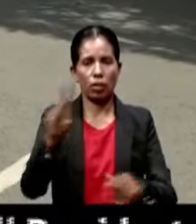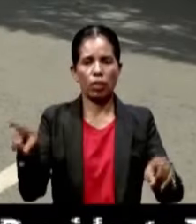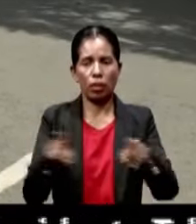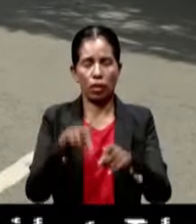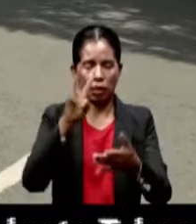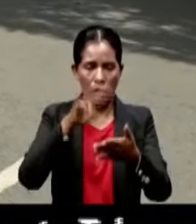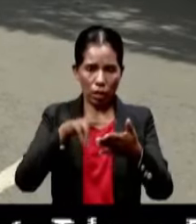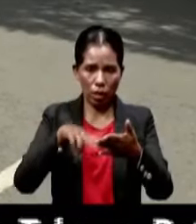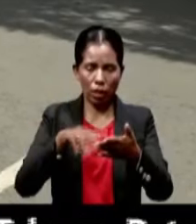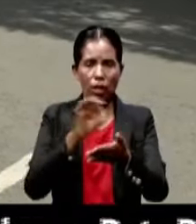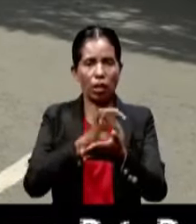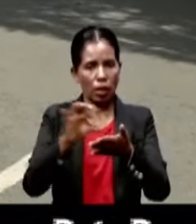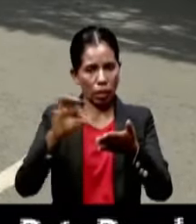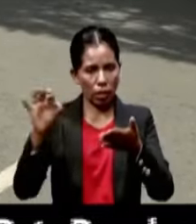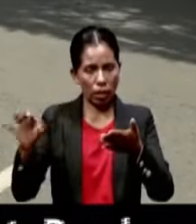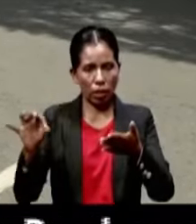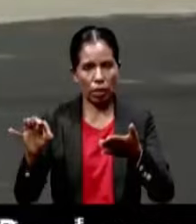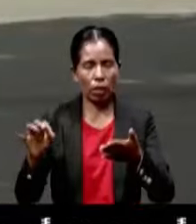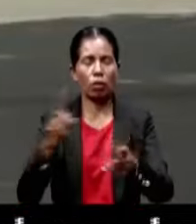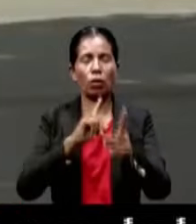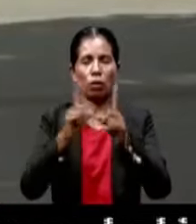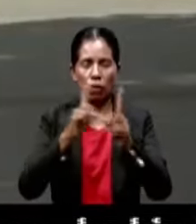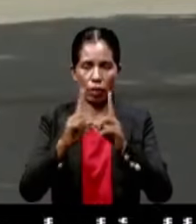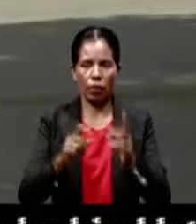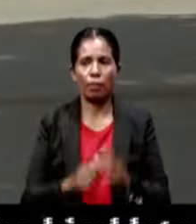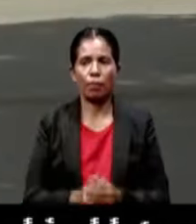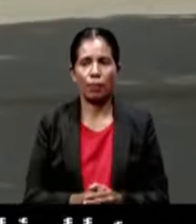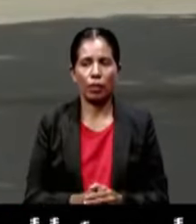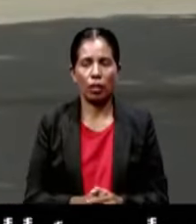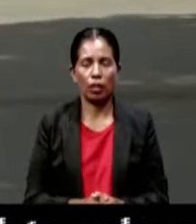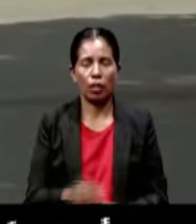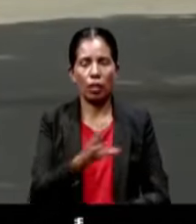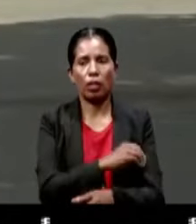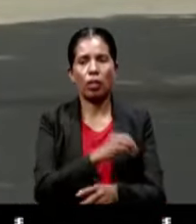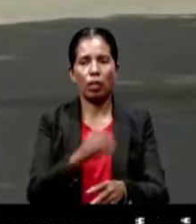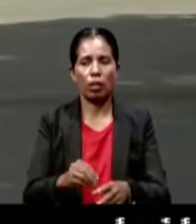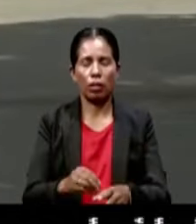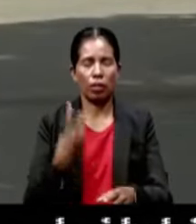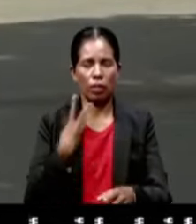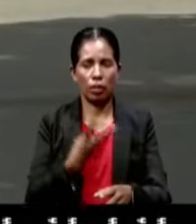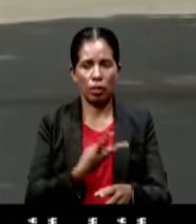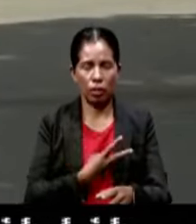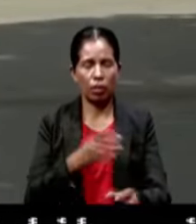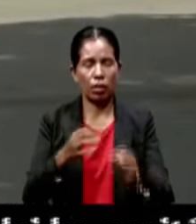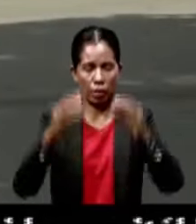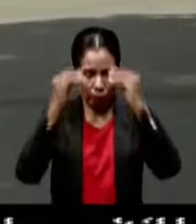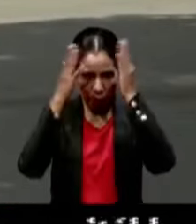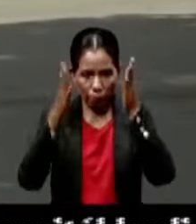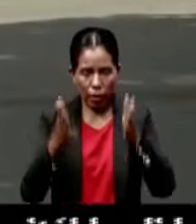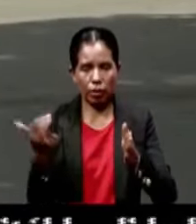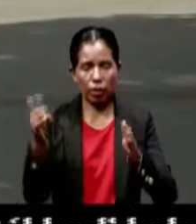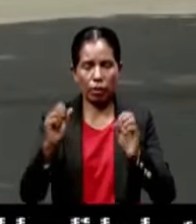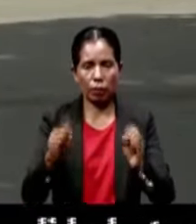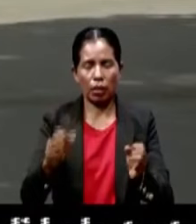le hakerek rona no kulia. Nune, o reportagem ida nei, Espera kata, kada profesor bele